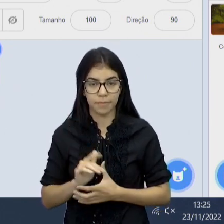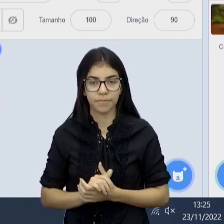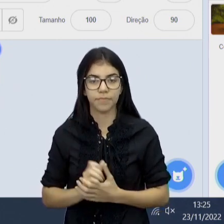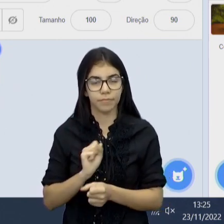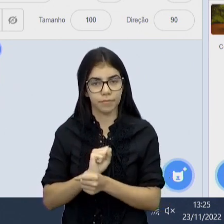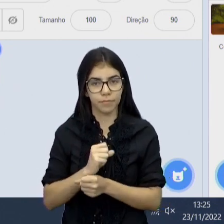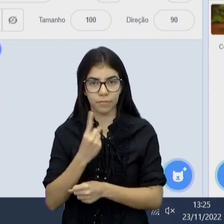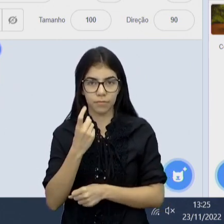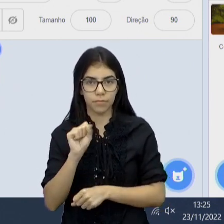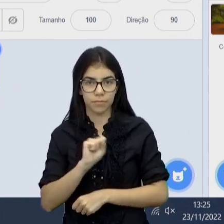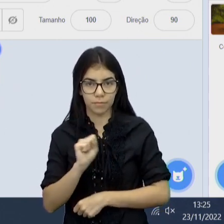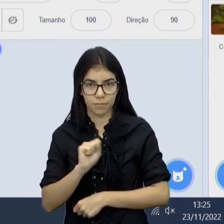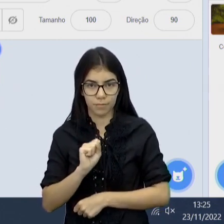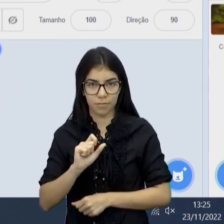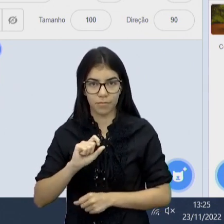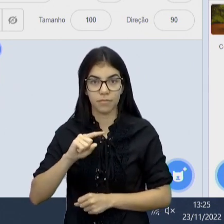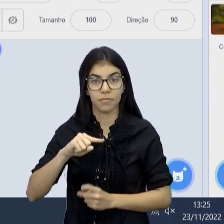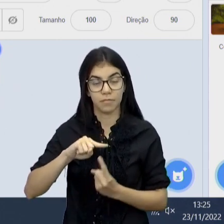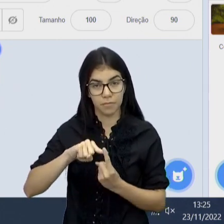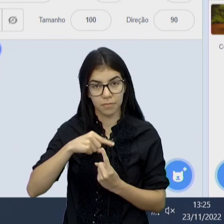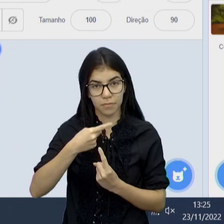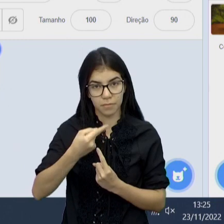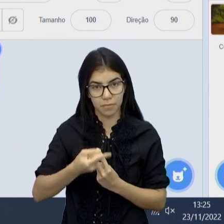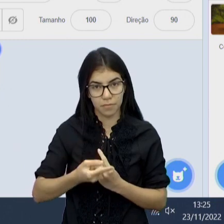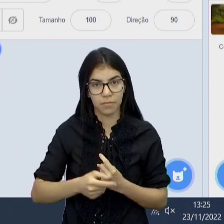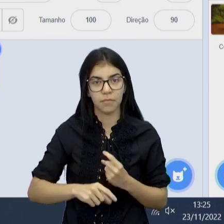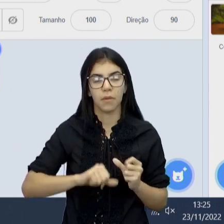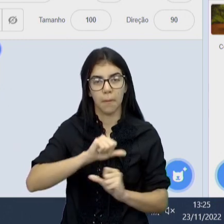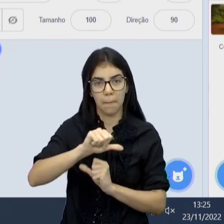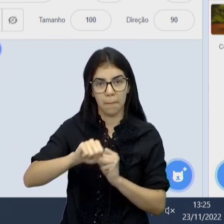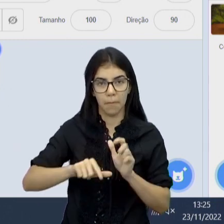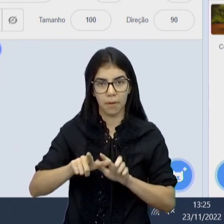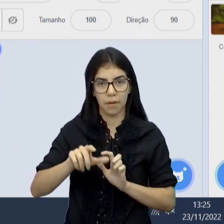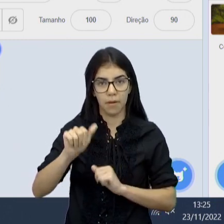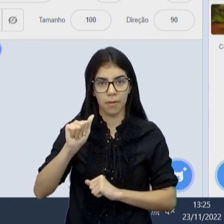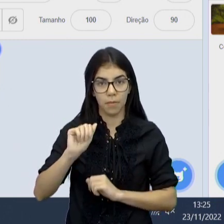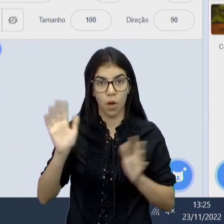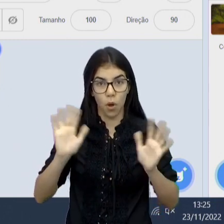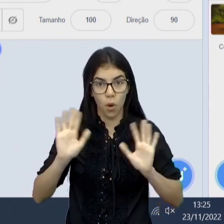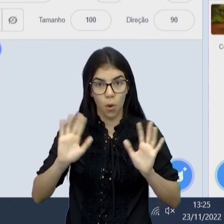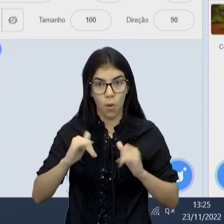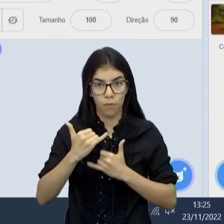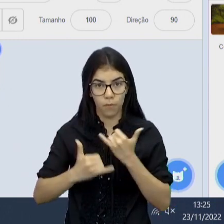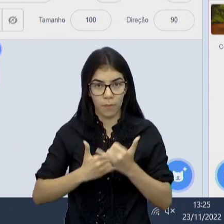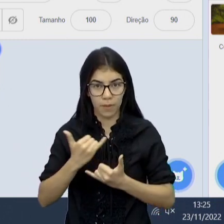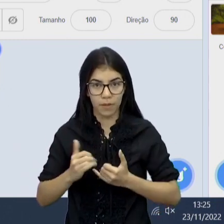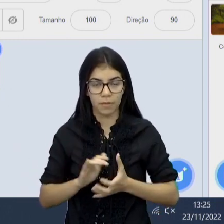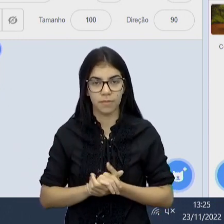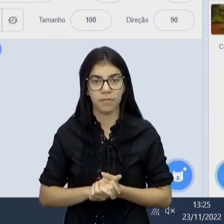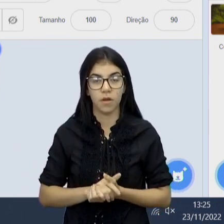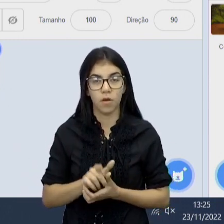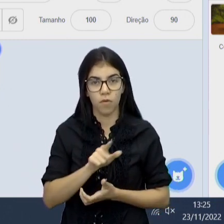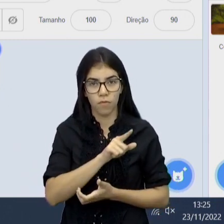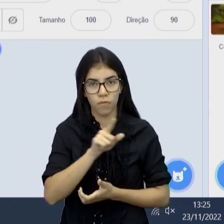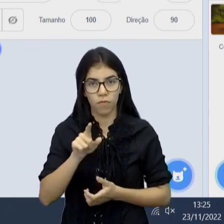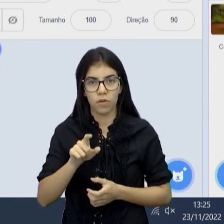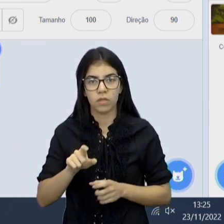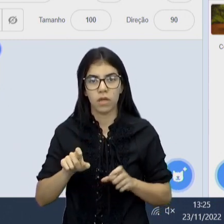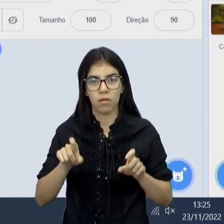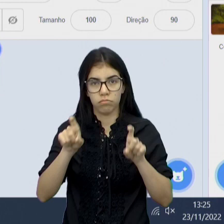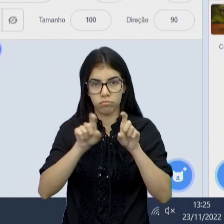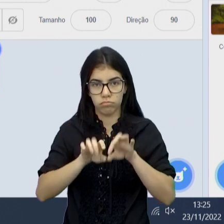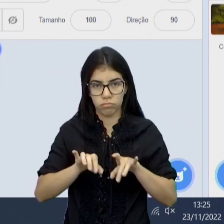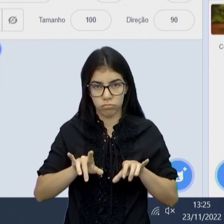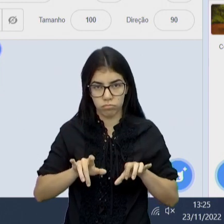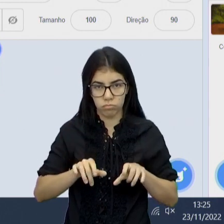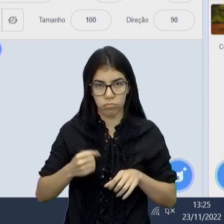Espere um segundo. Mude a fantasia pro A. Diga, olá, vamos brincar. Diga, você digita um número e eu digito o